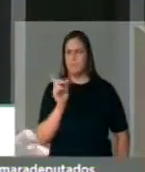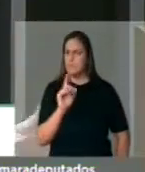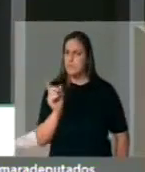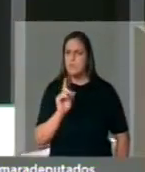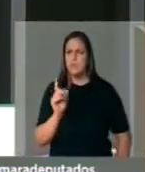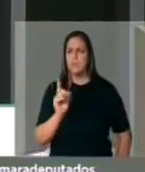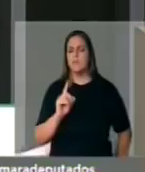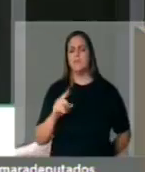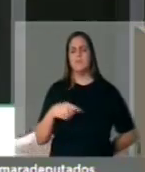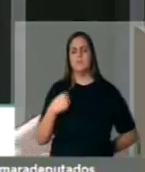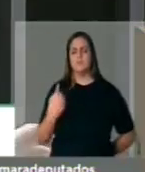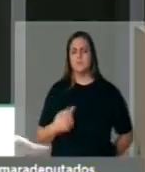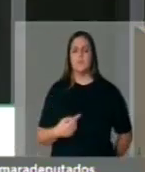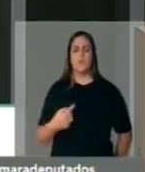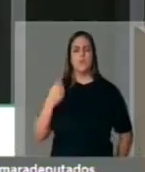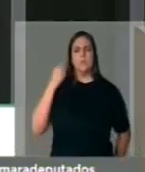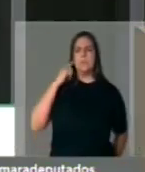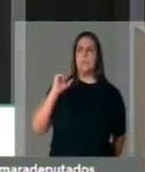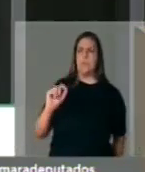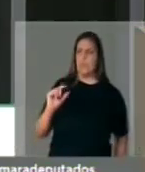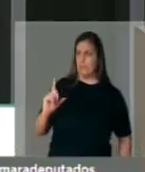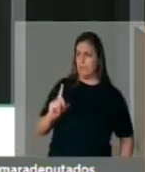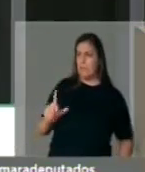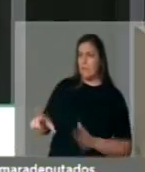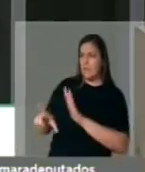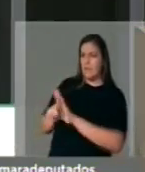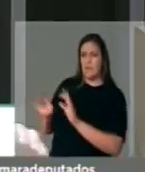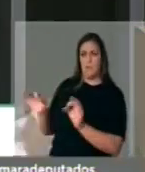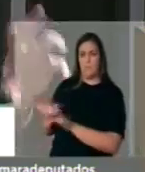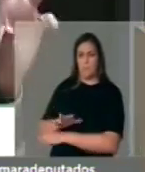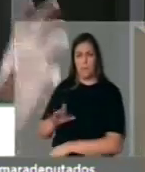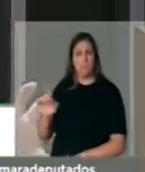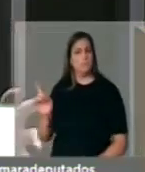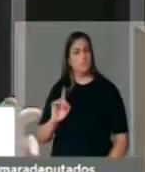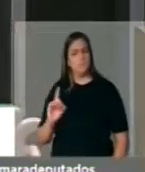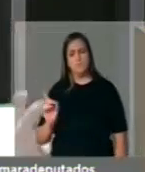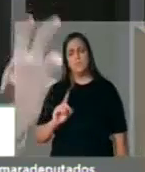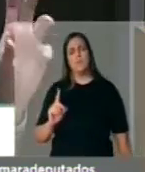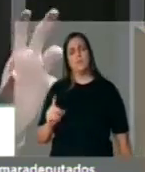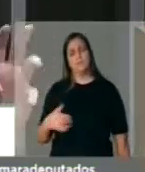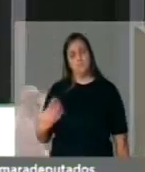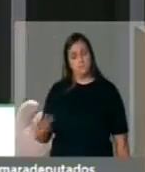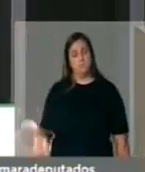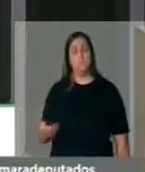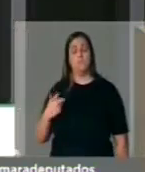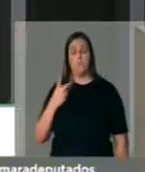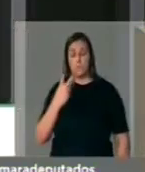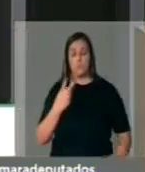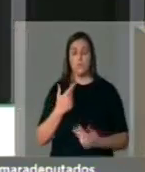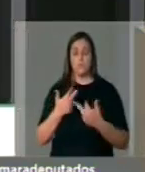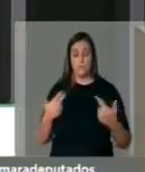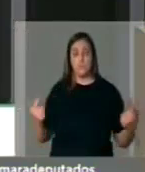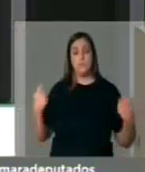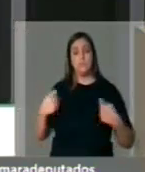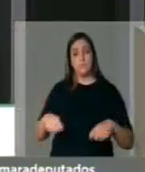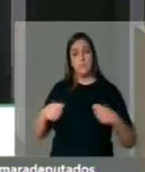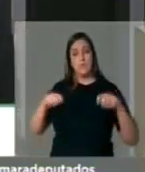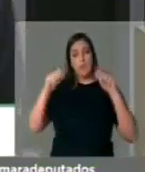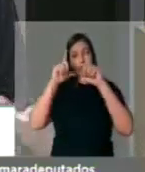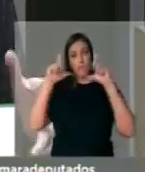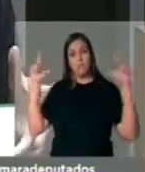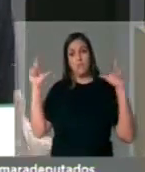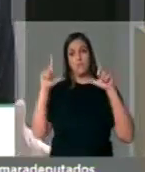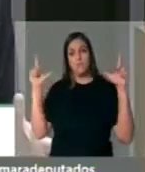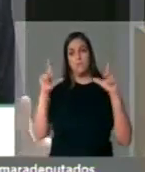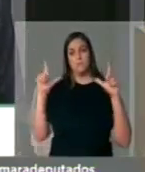ok, de que nós temos uma lei e que está tudo resolvido. E dentro desse cenário tem 2 coisas que precisam ser